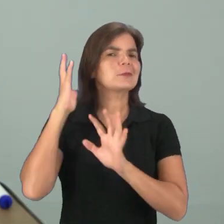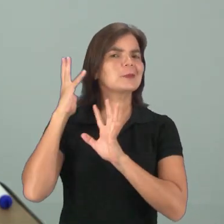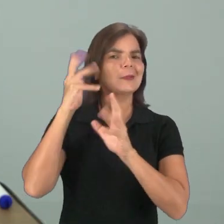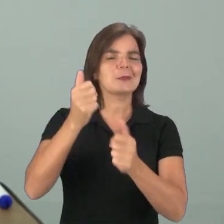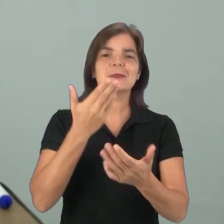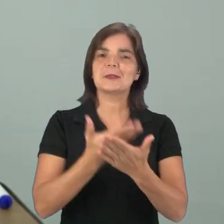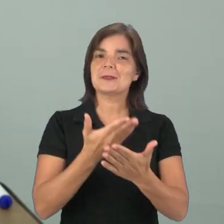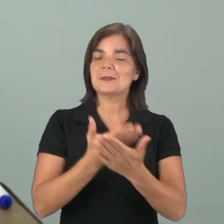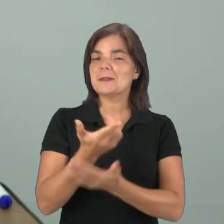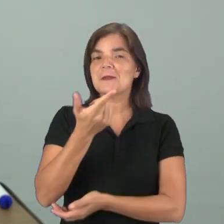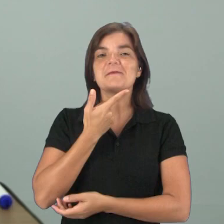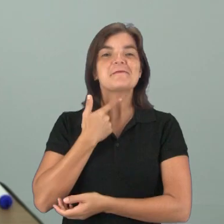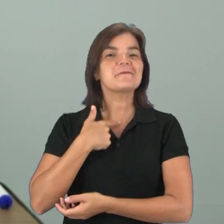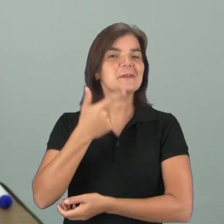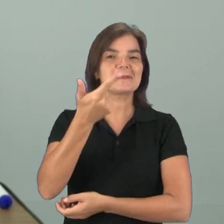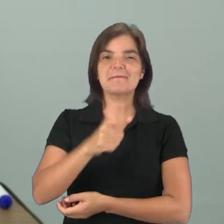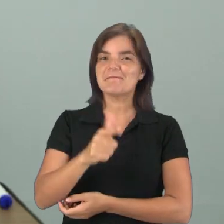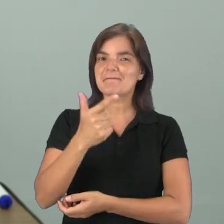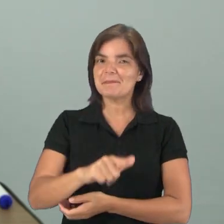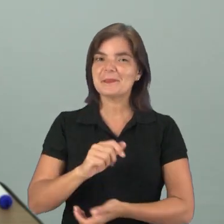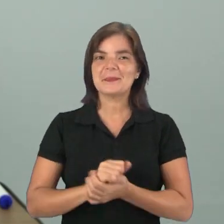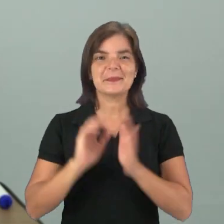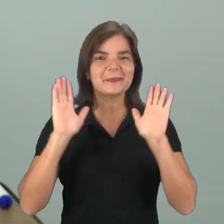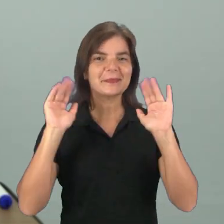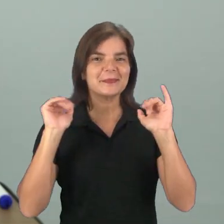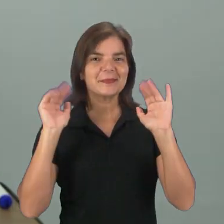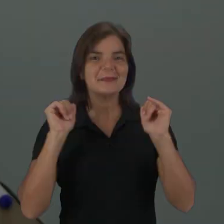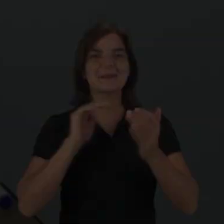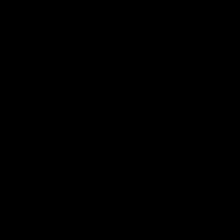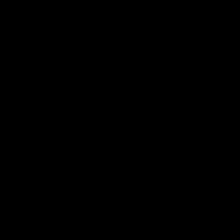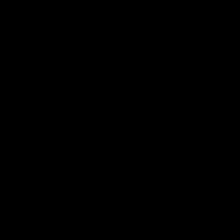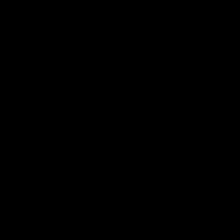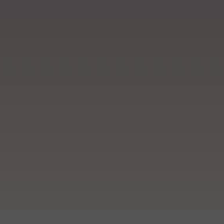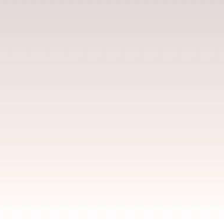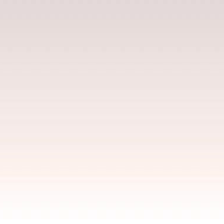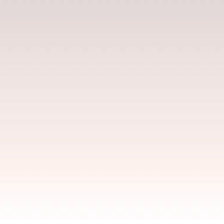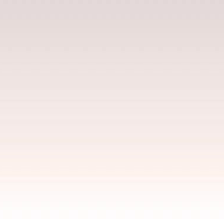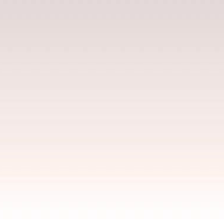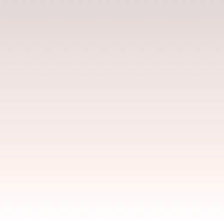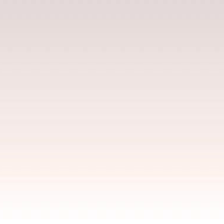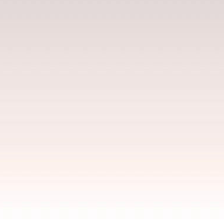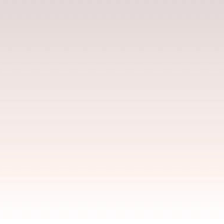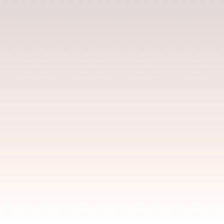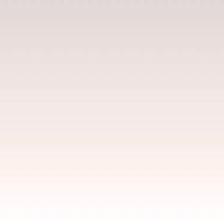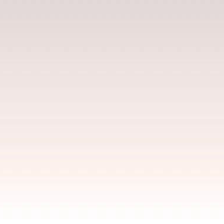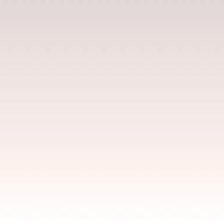rever essa aula quantas vezes você desejar. Até mais!